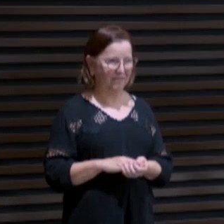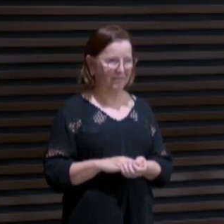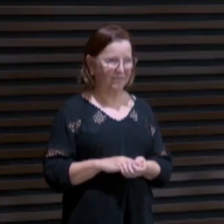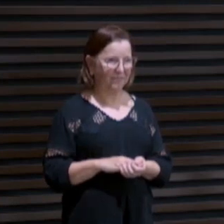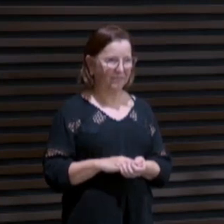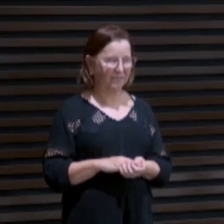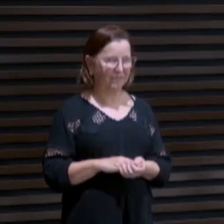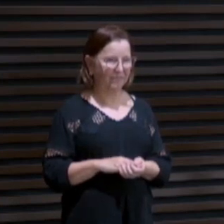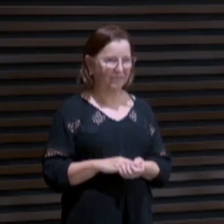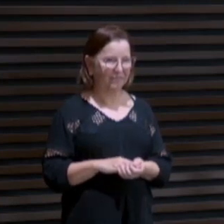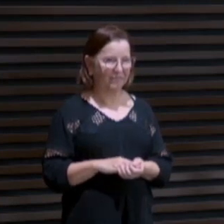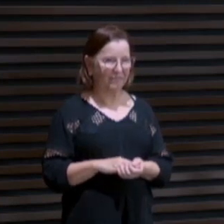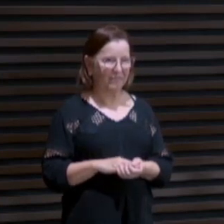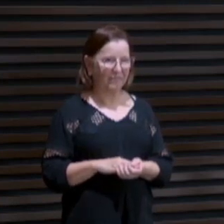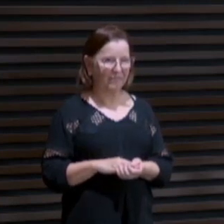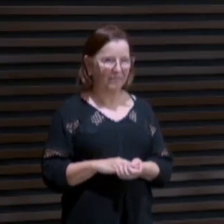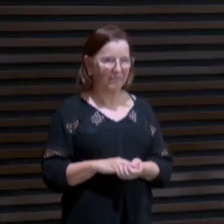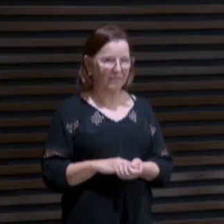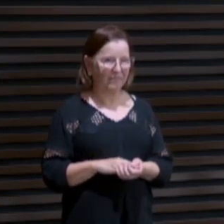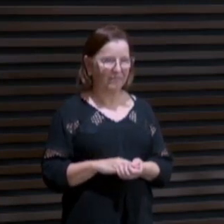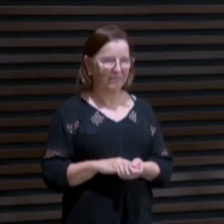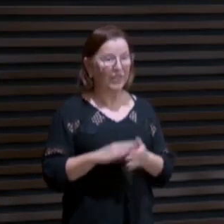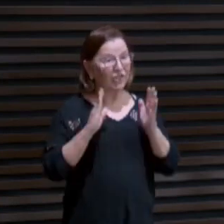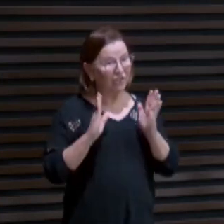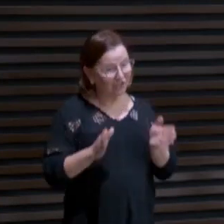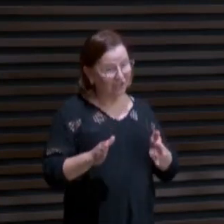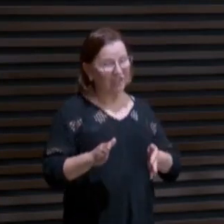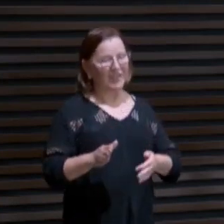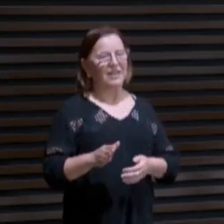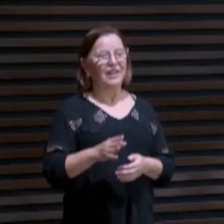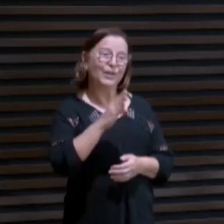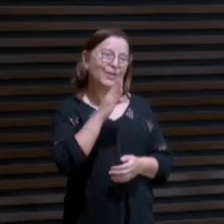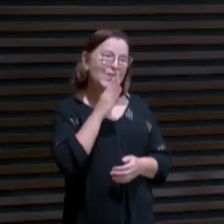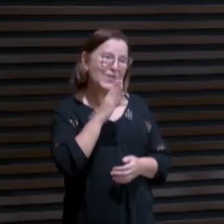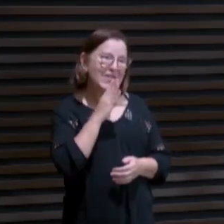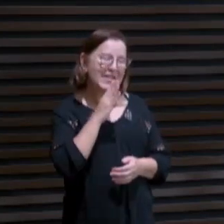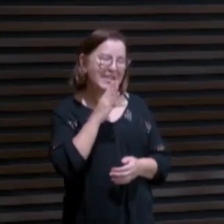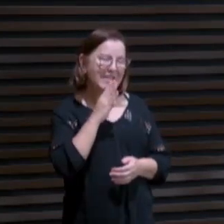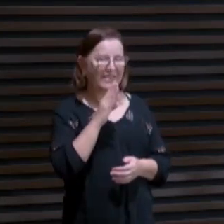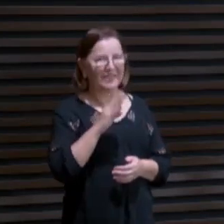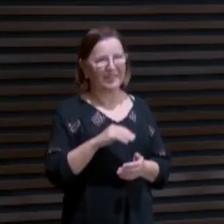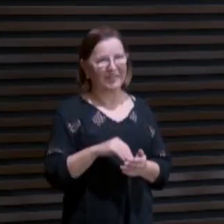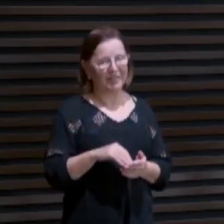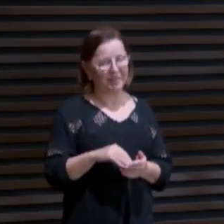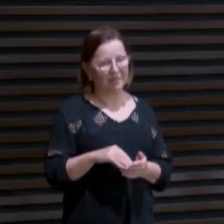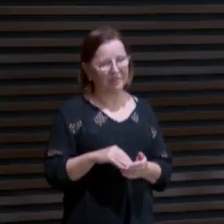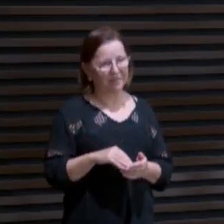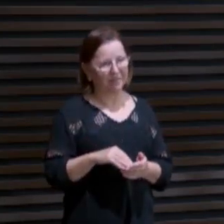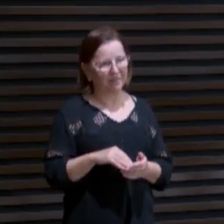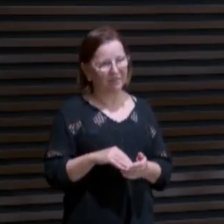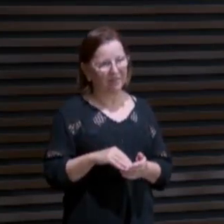Ele já tinha uma revelação ou um conhecimento. Ele já tinha tido uma... Então, é